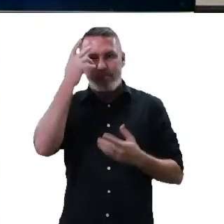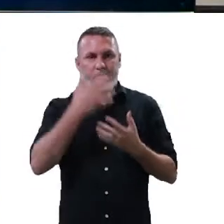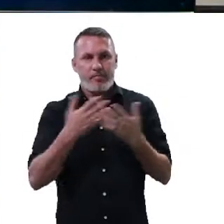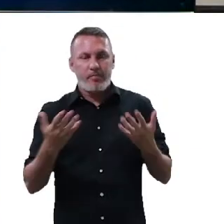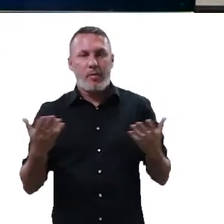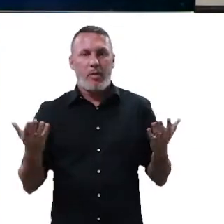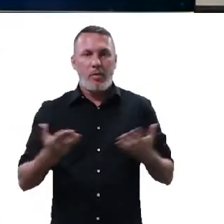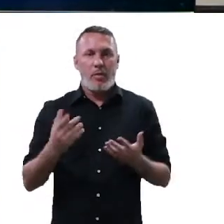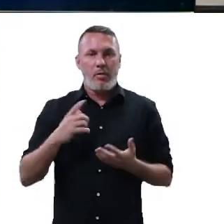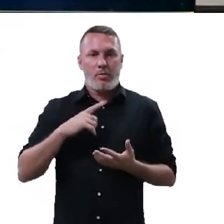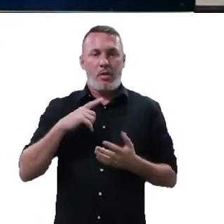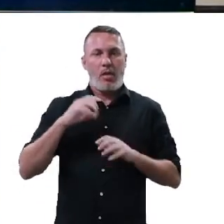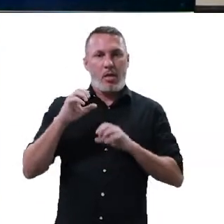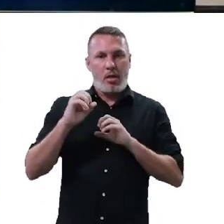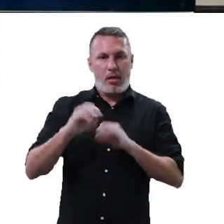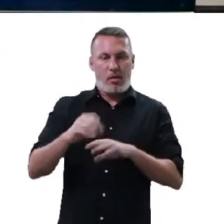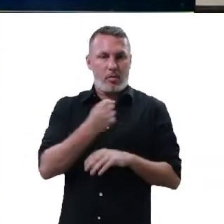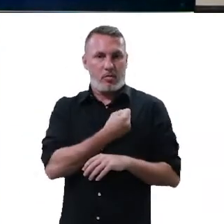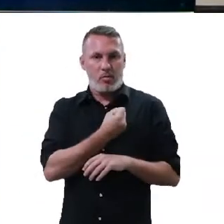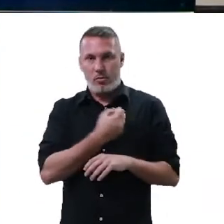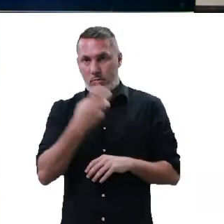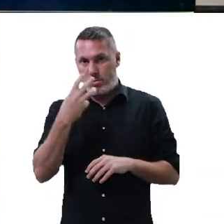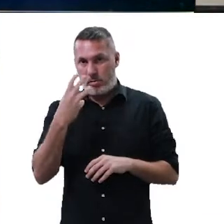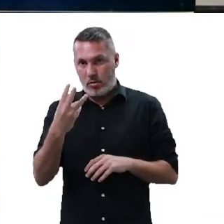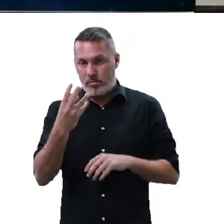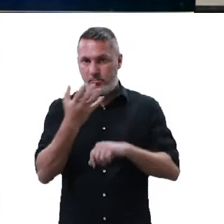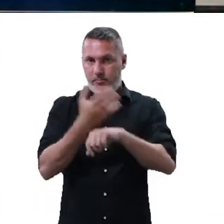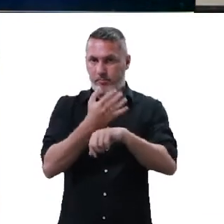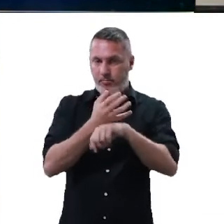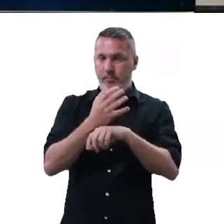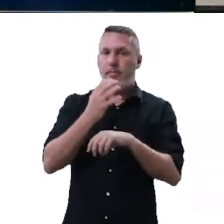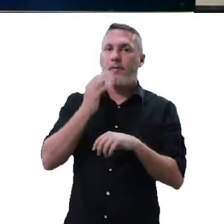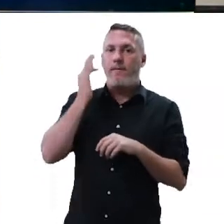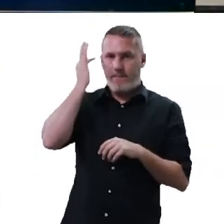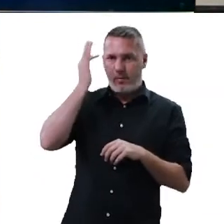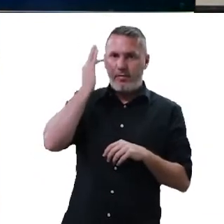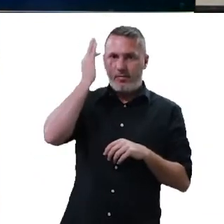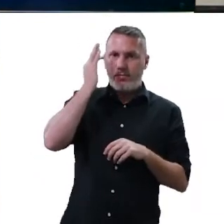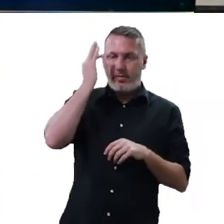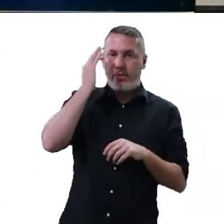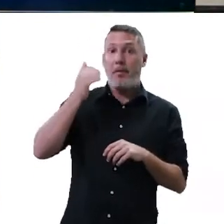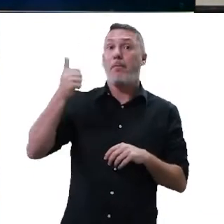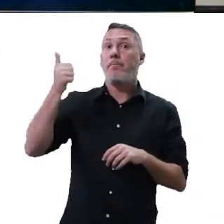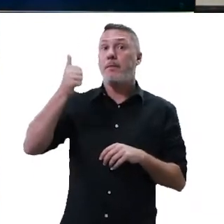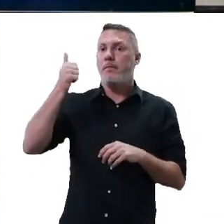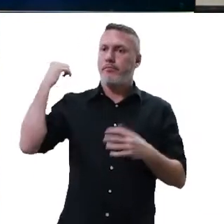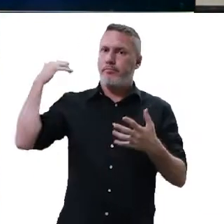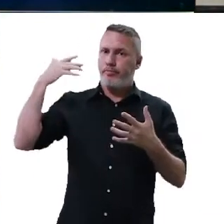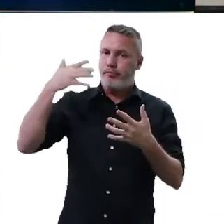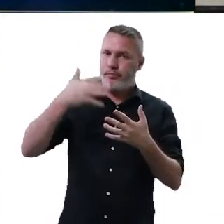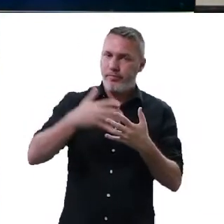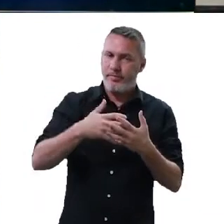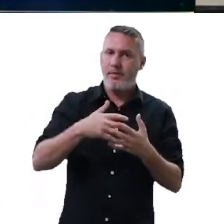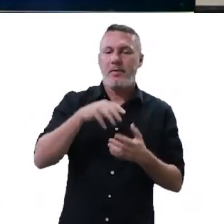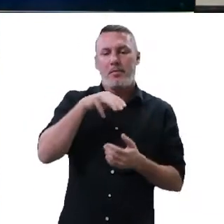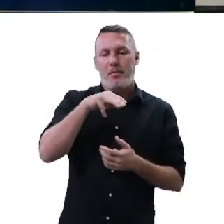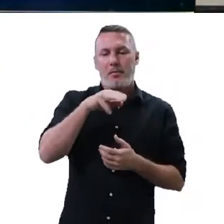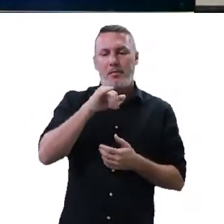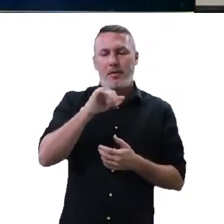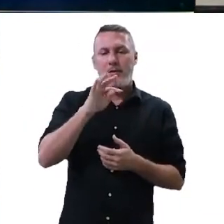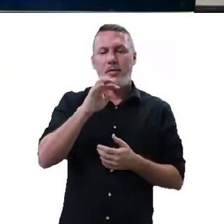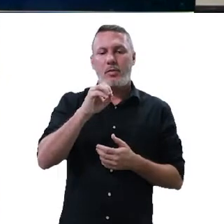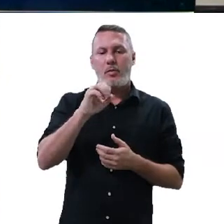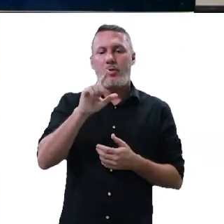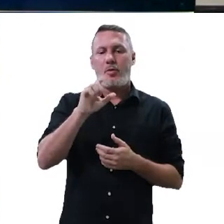Muito bem, pessoal, estamos aqui para a nossa próxima aula, aula 3. Na primeira aula a gente falou sobre mitologia, falamos também um pouquinho sobre a etimologia